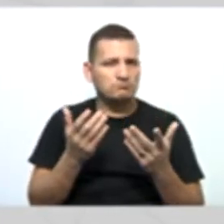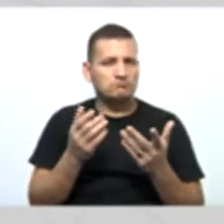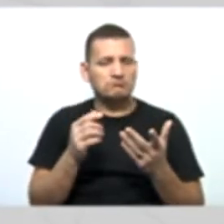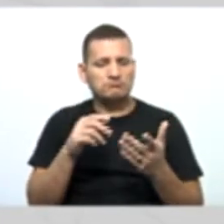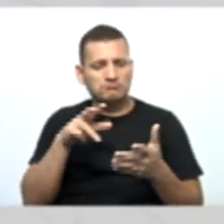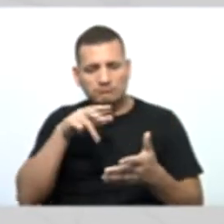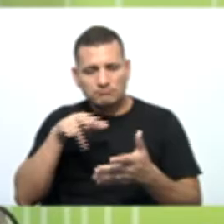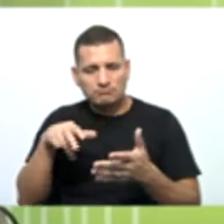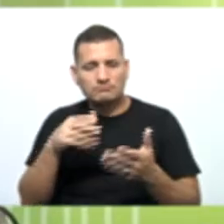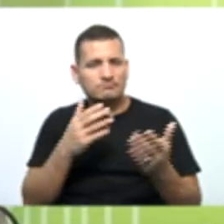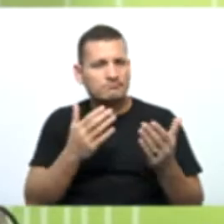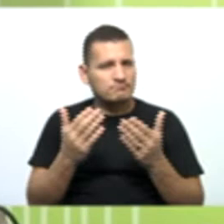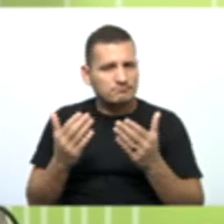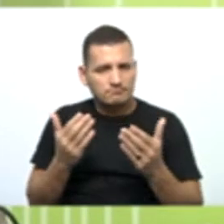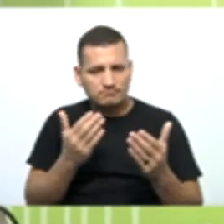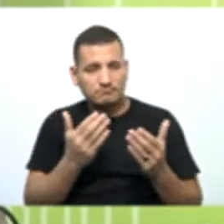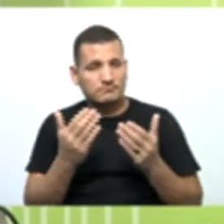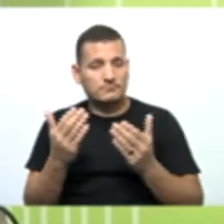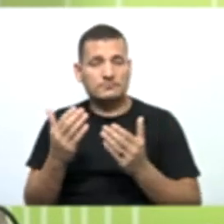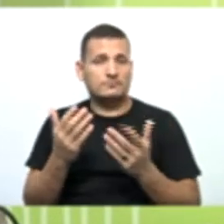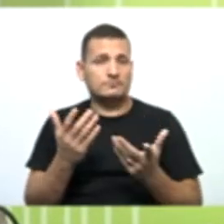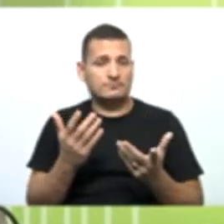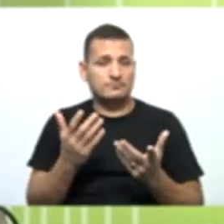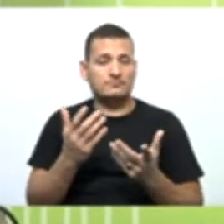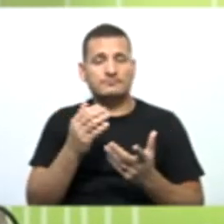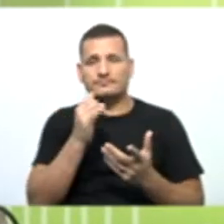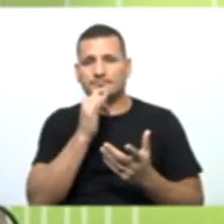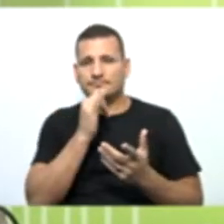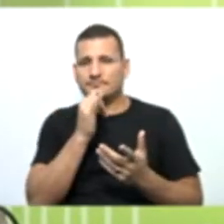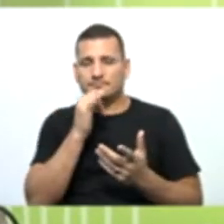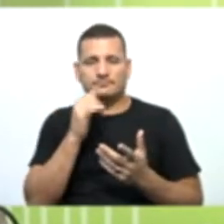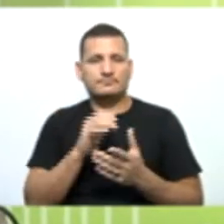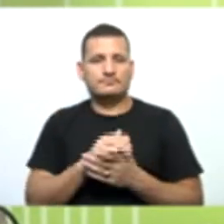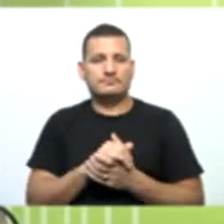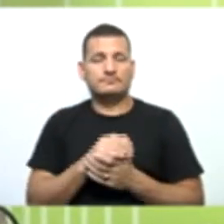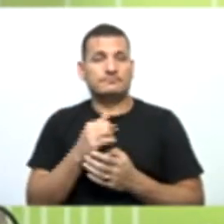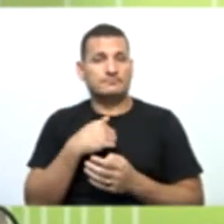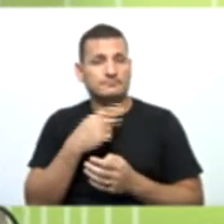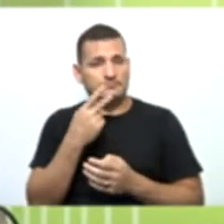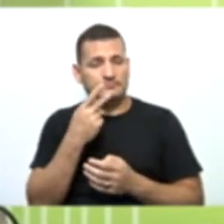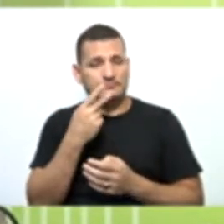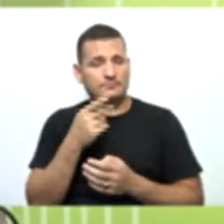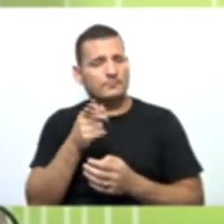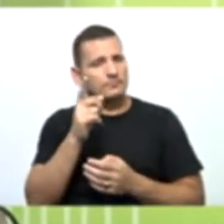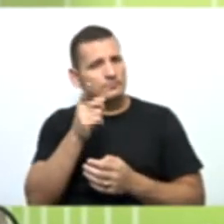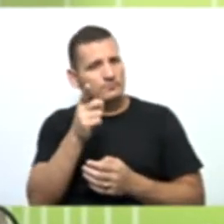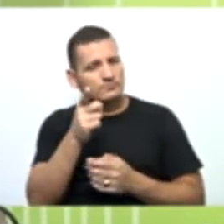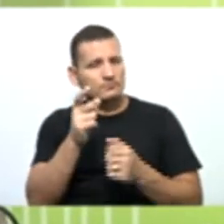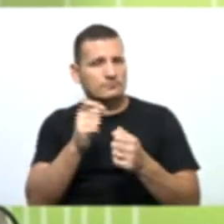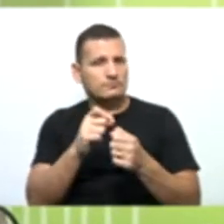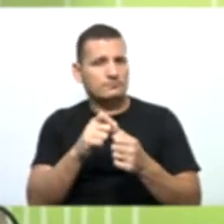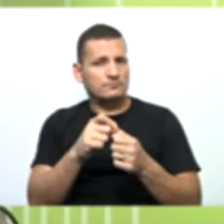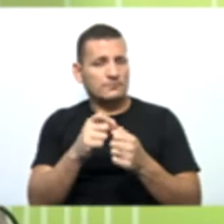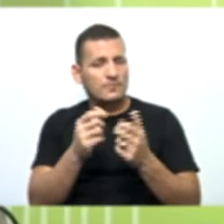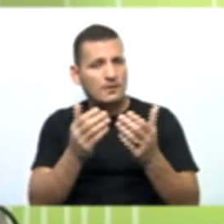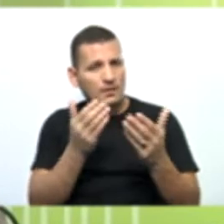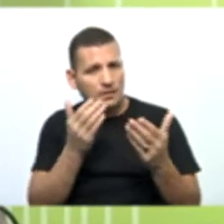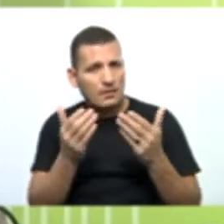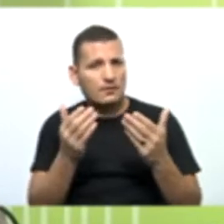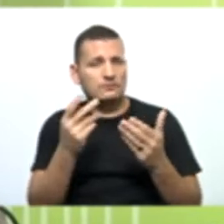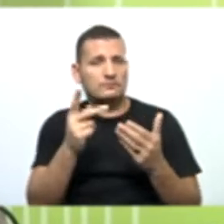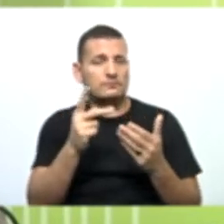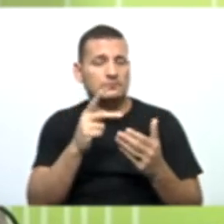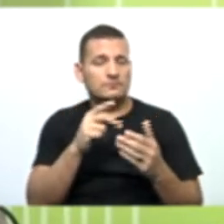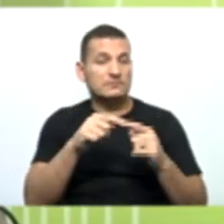Veja bem aqui, uma outra situação. Quando eu falo assim, alunos, façam análise da sua